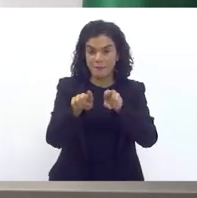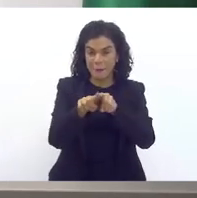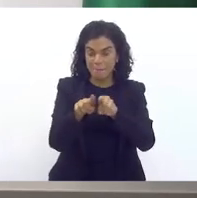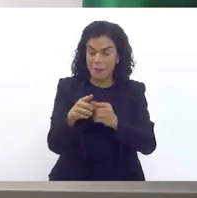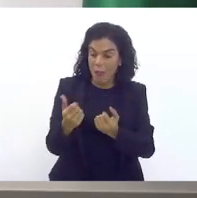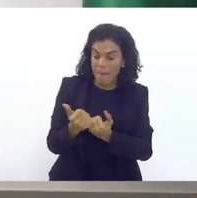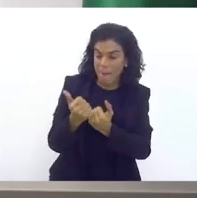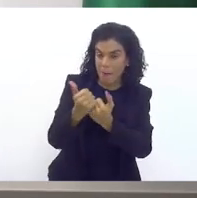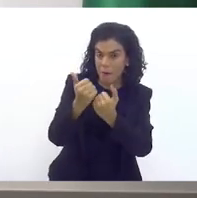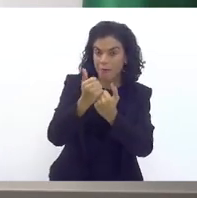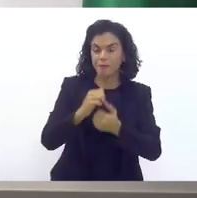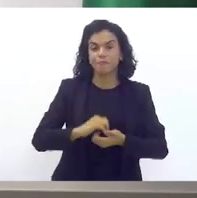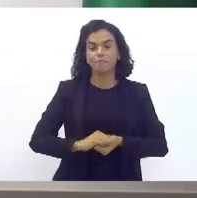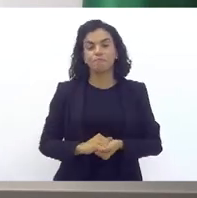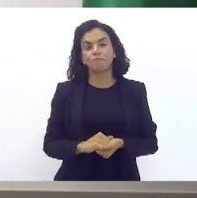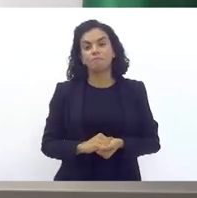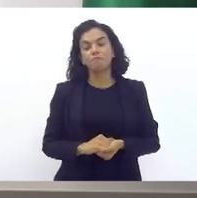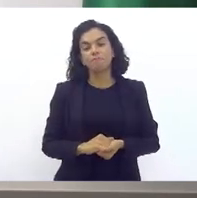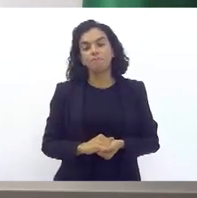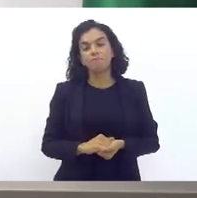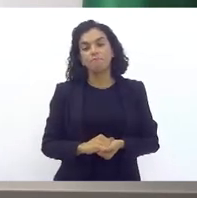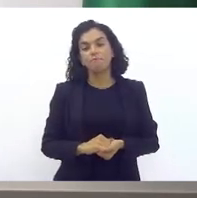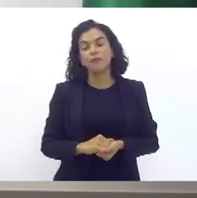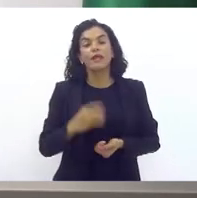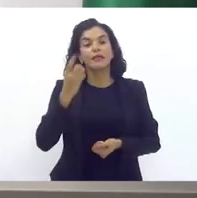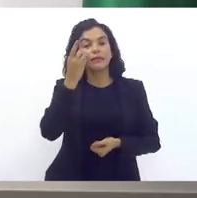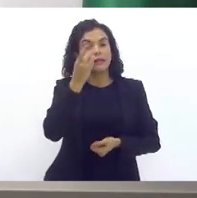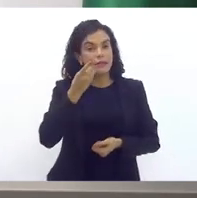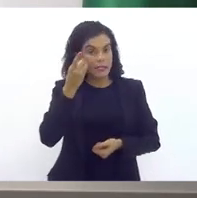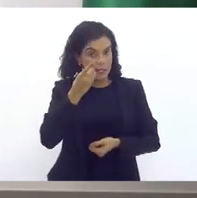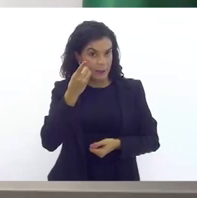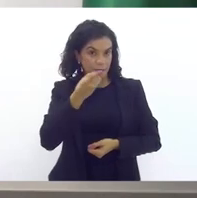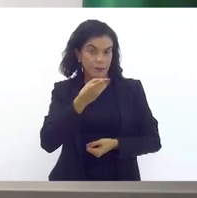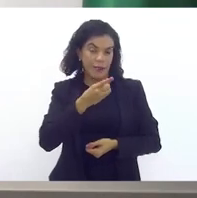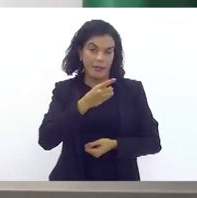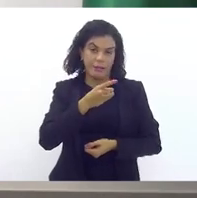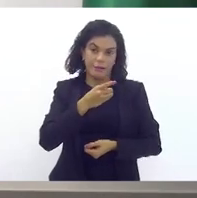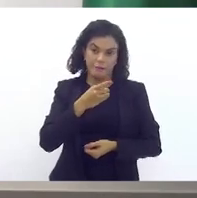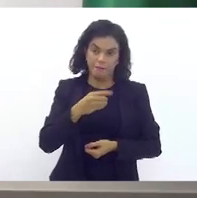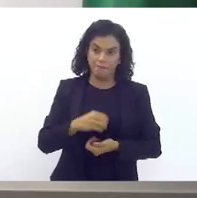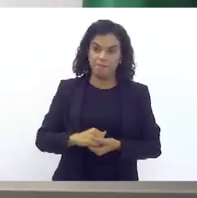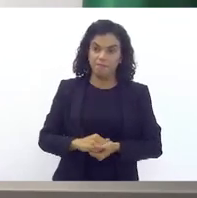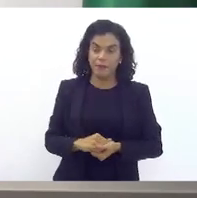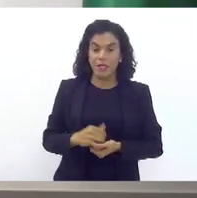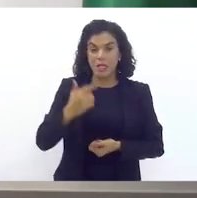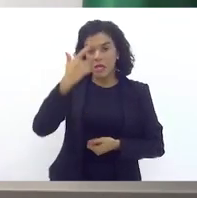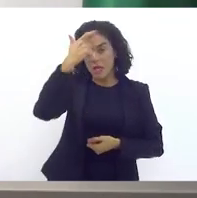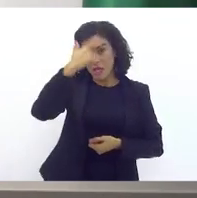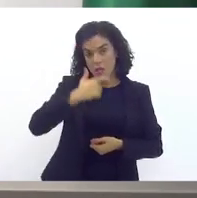seu apoio. E, deputada, eu fui chamado